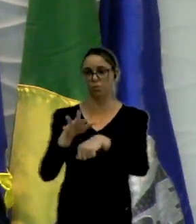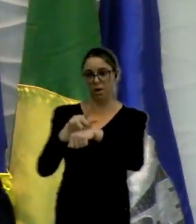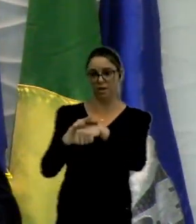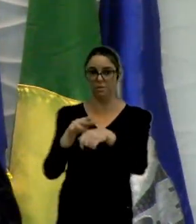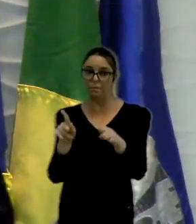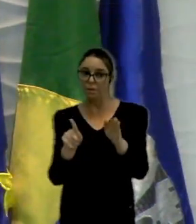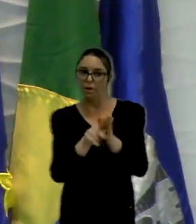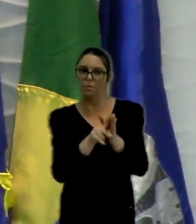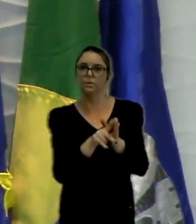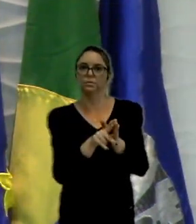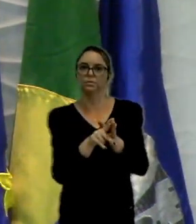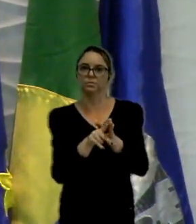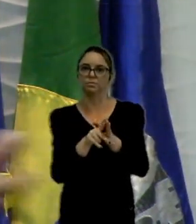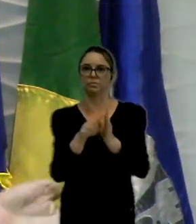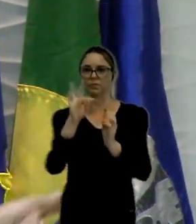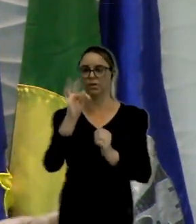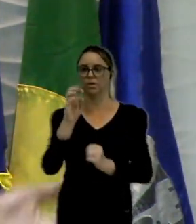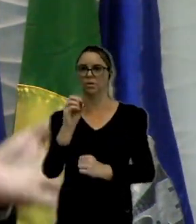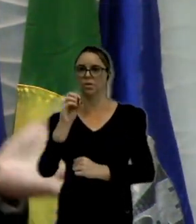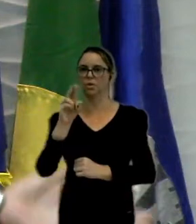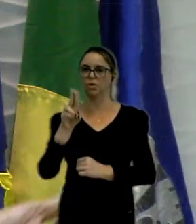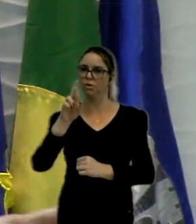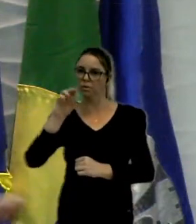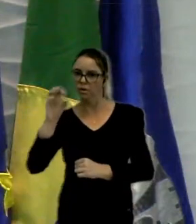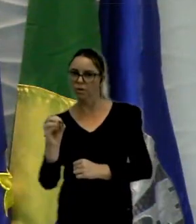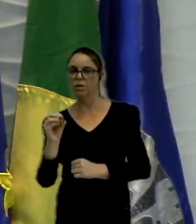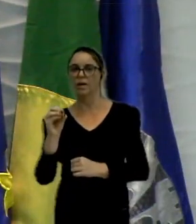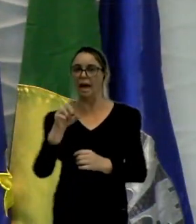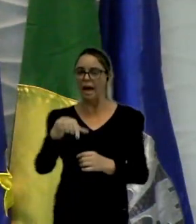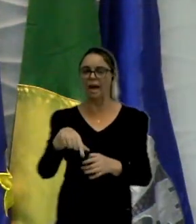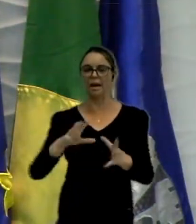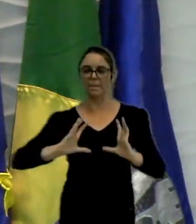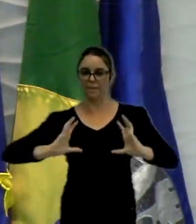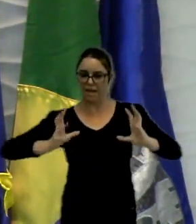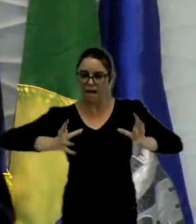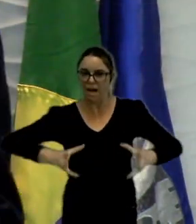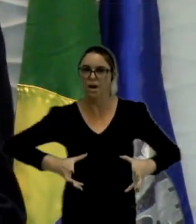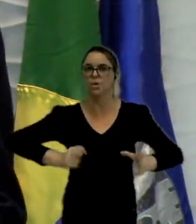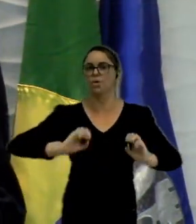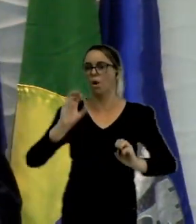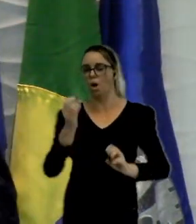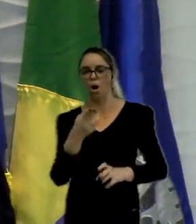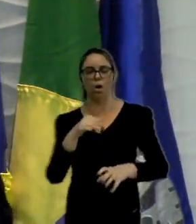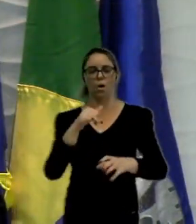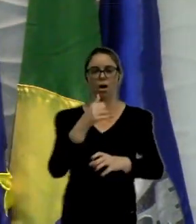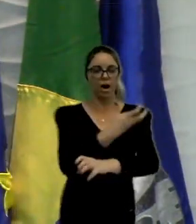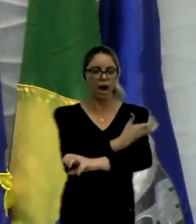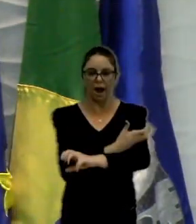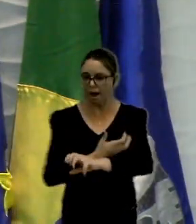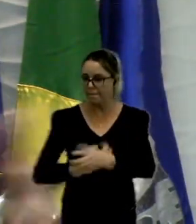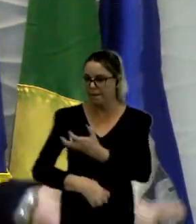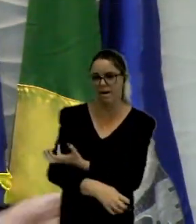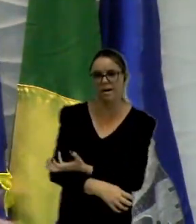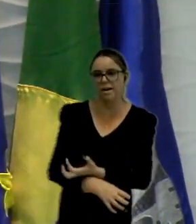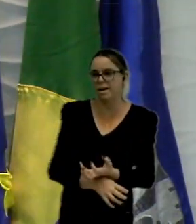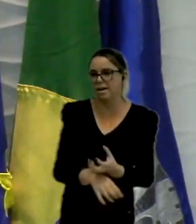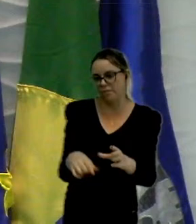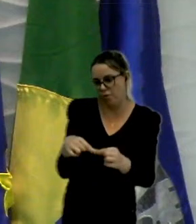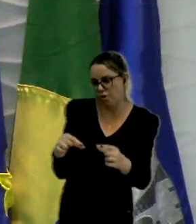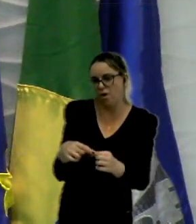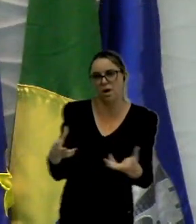Eu não acho. Um antouro eu acho que tem que carregar mesmo, um pneu, carregar um capim, carregar qualquer